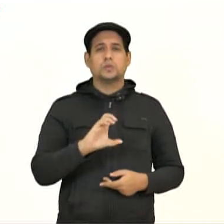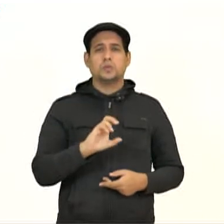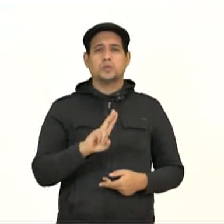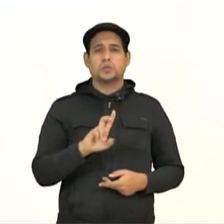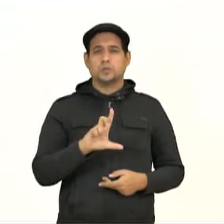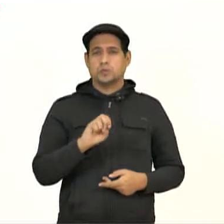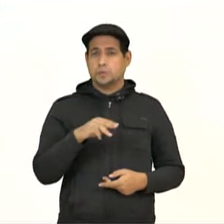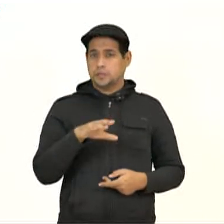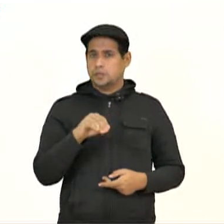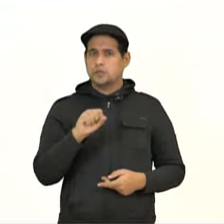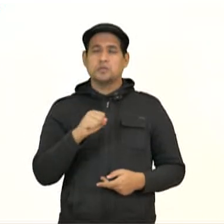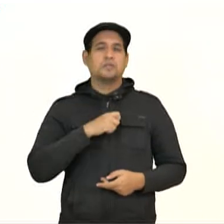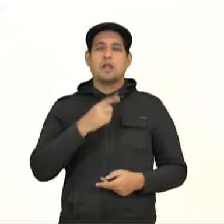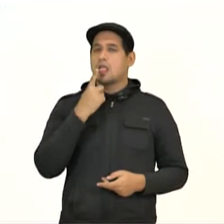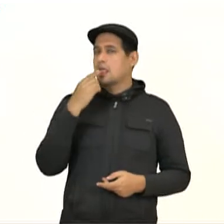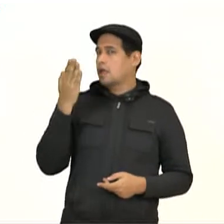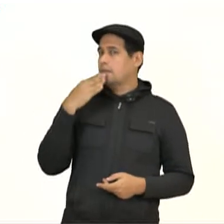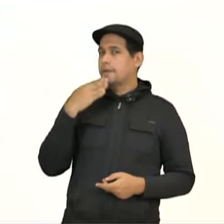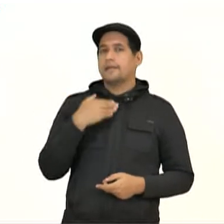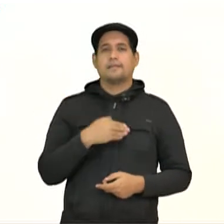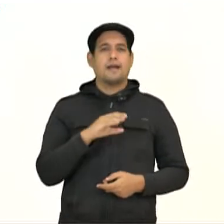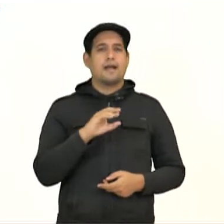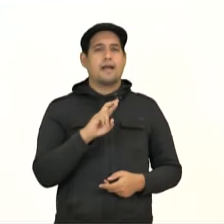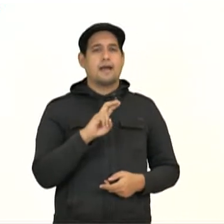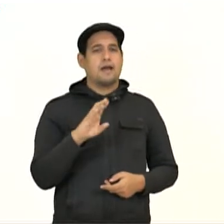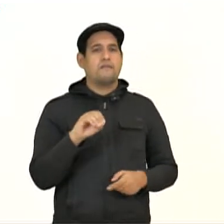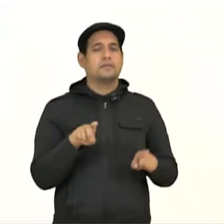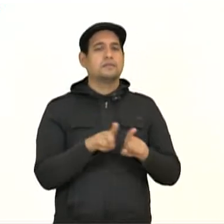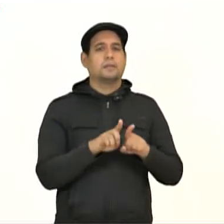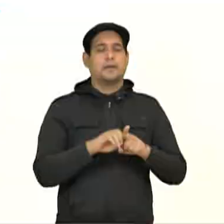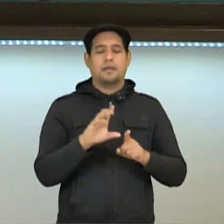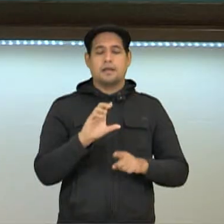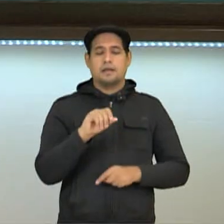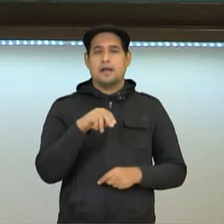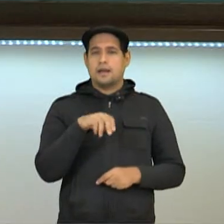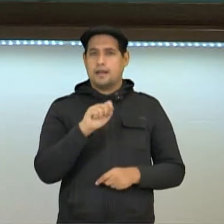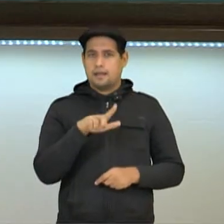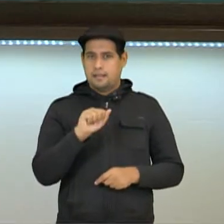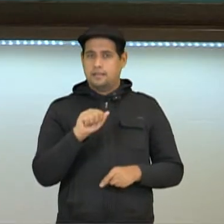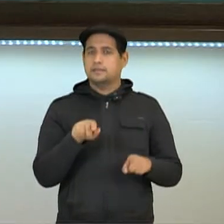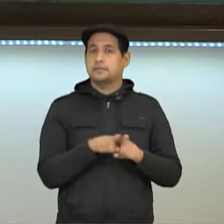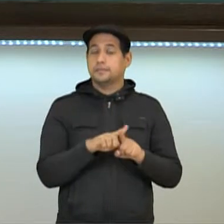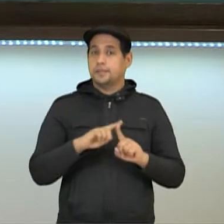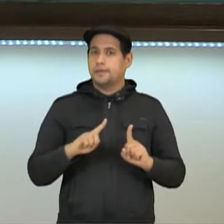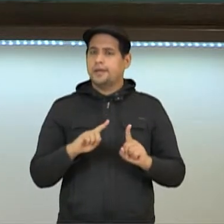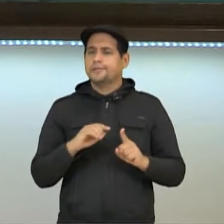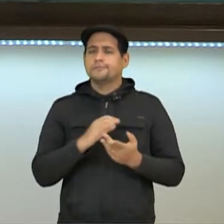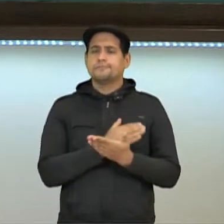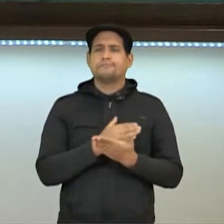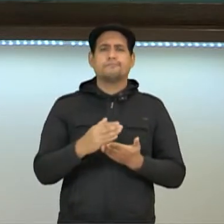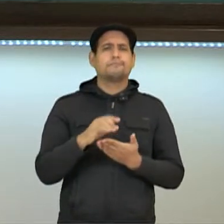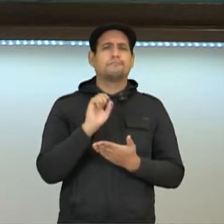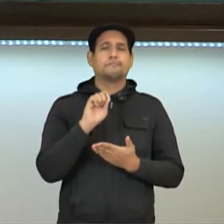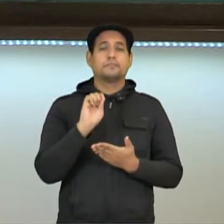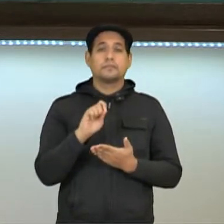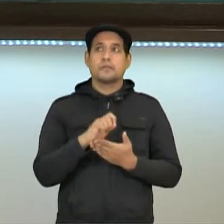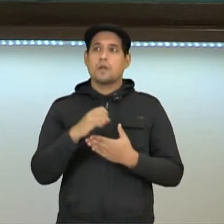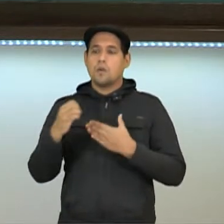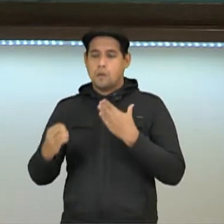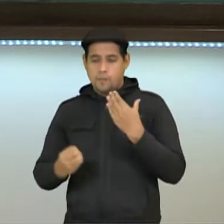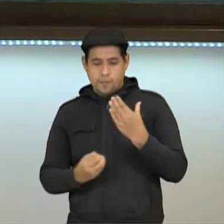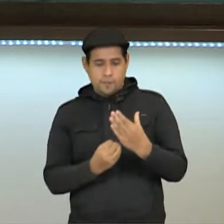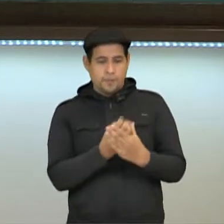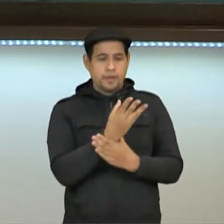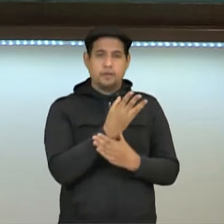especiarias tais como pimenta, cravo e canela. Ou seja, a partir então das cruzadas é que começa ali o